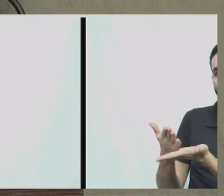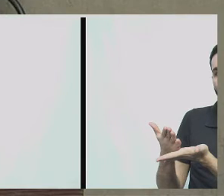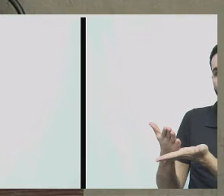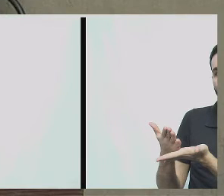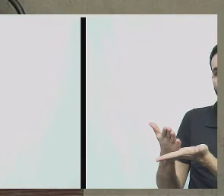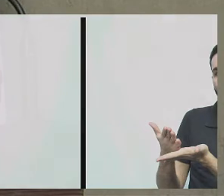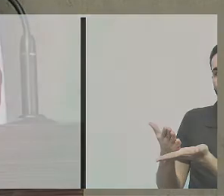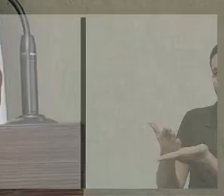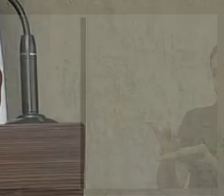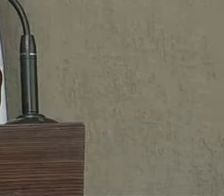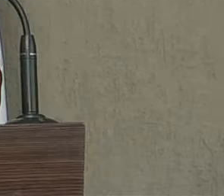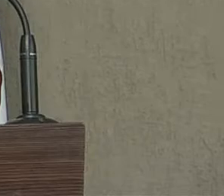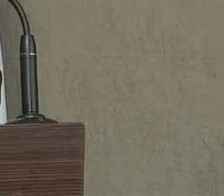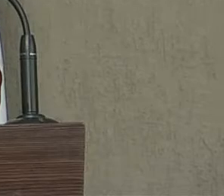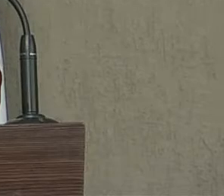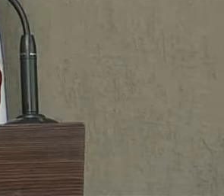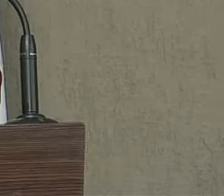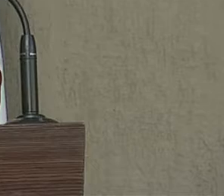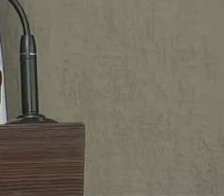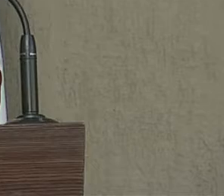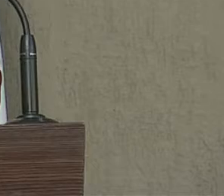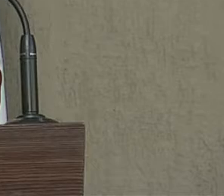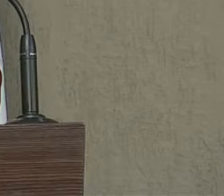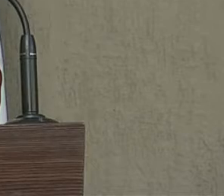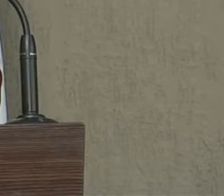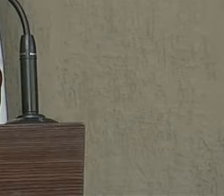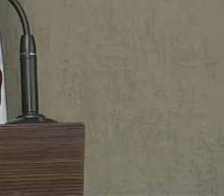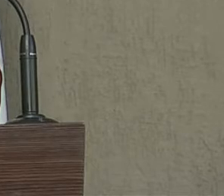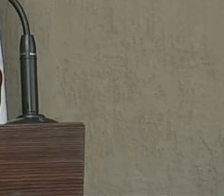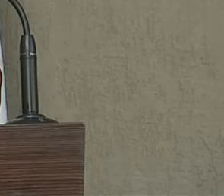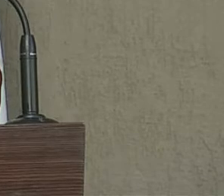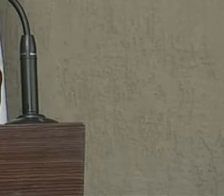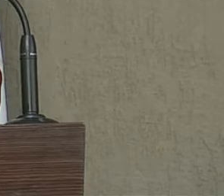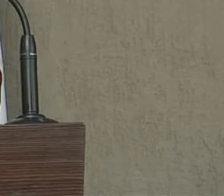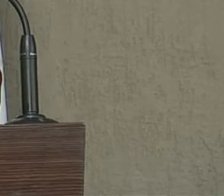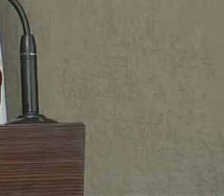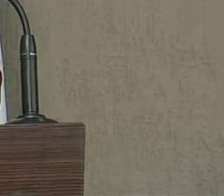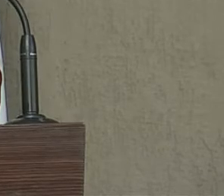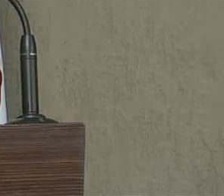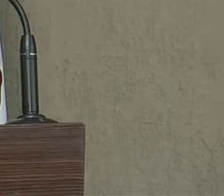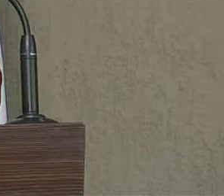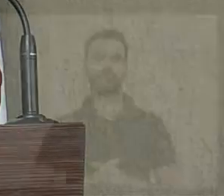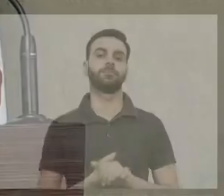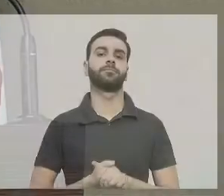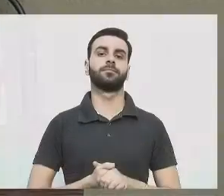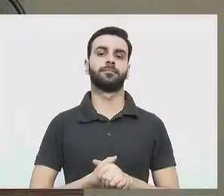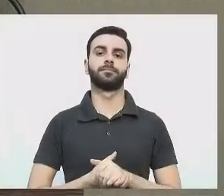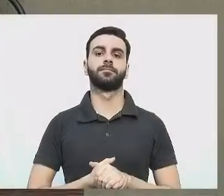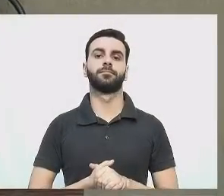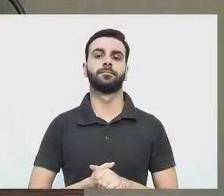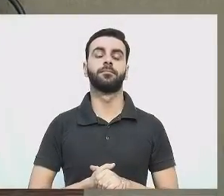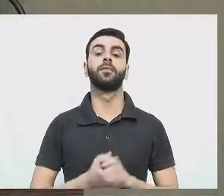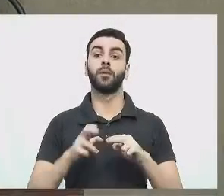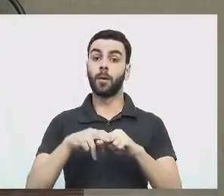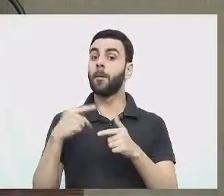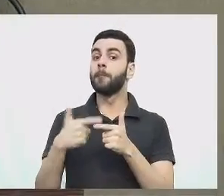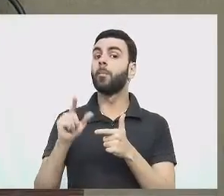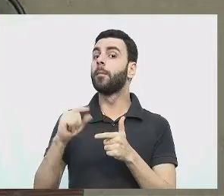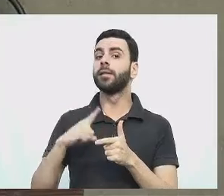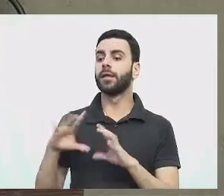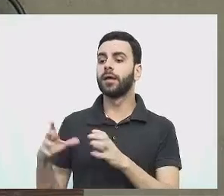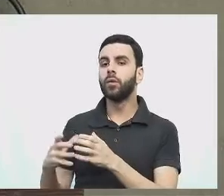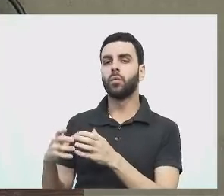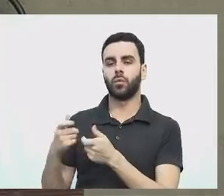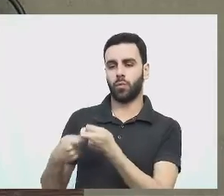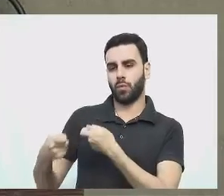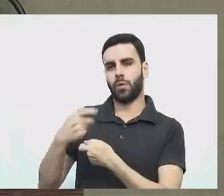E para isso nós temos que ter sustentabilidade financeira. Aliás, um dos grandes probleminhas dos nossos mantenedores fala assim: olha,